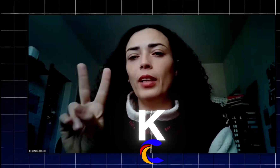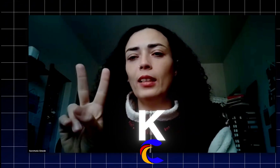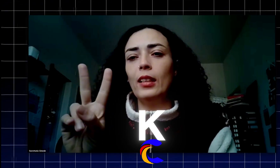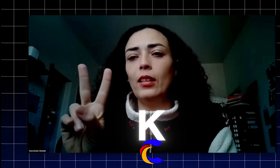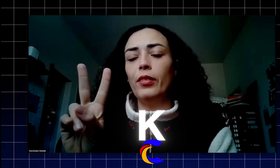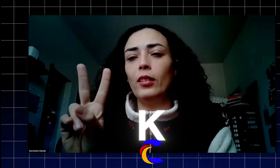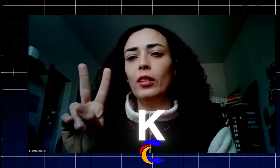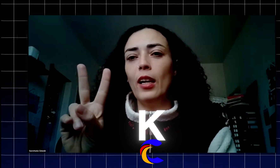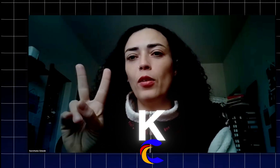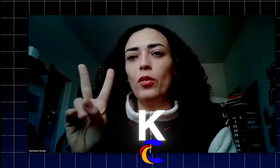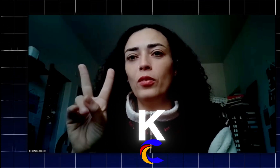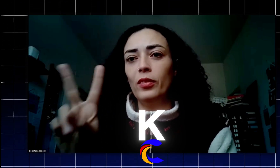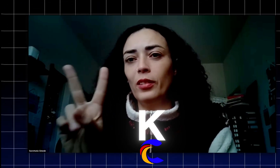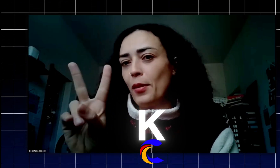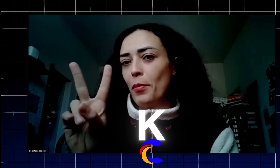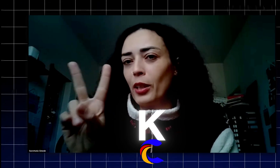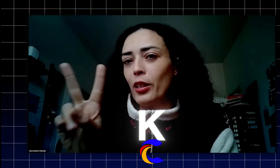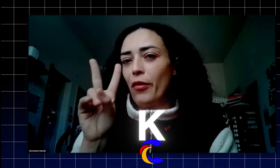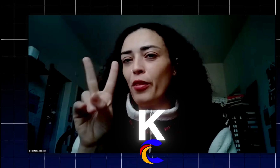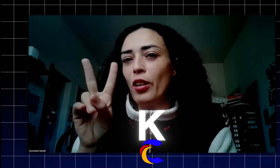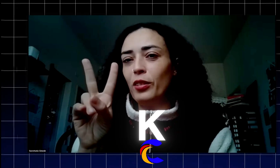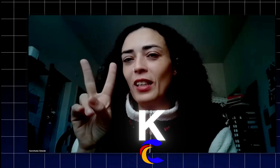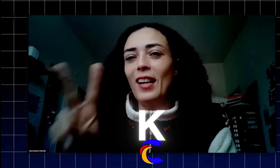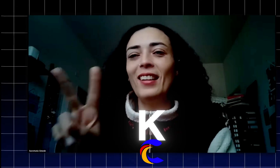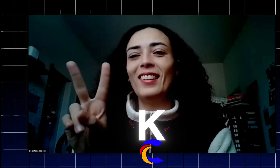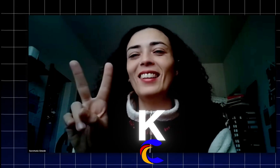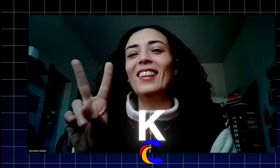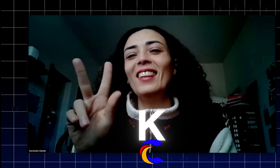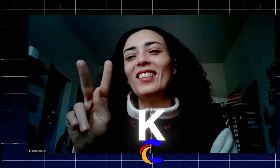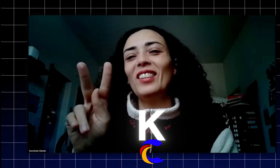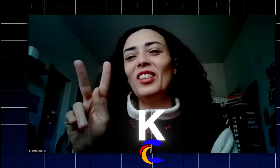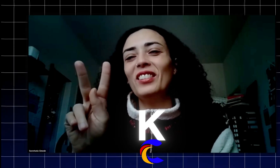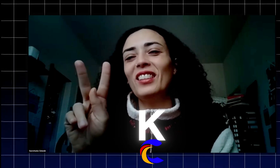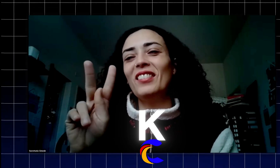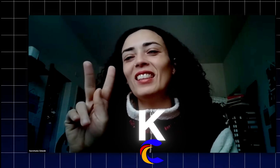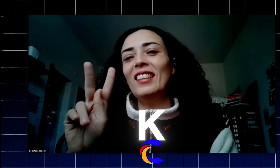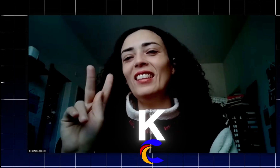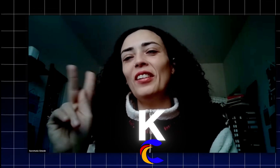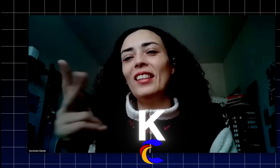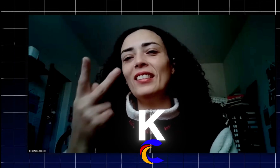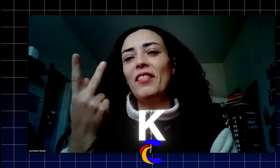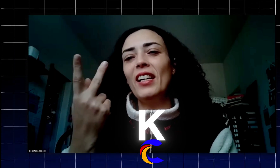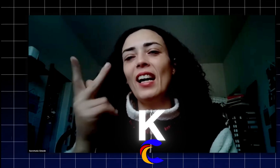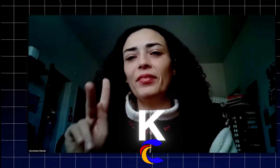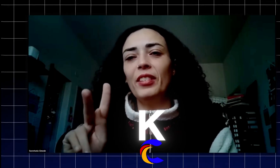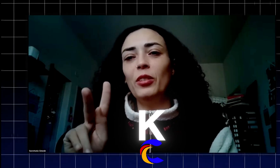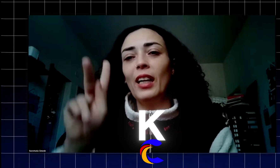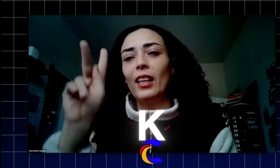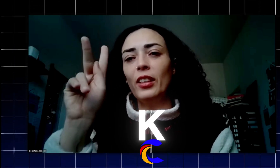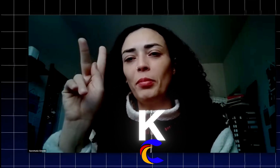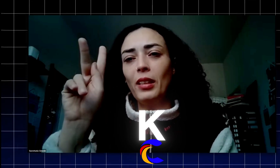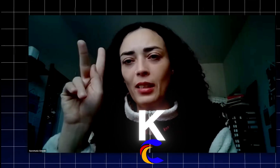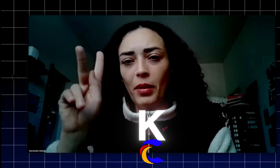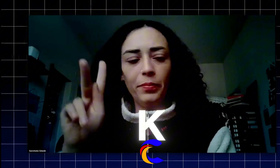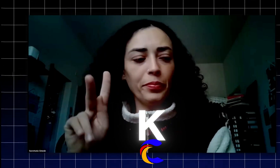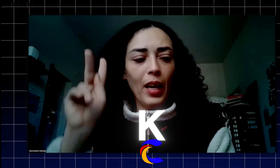ó, faz aqui, eu falo que é para tirar foto, né? Coloca o dedão aqui, ó, esse é o H. E o